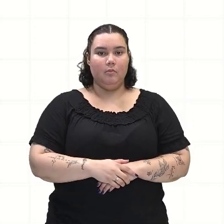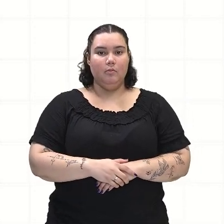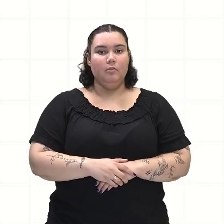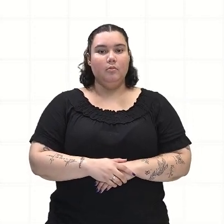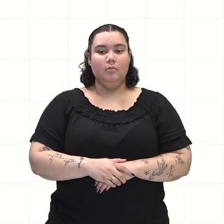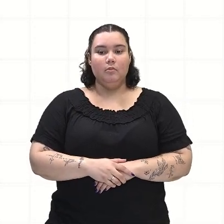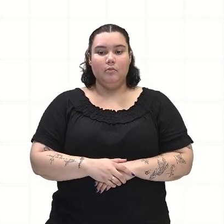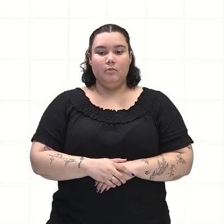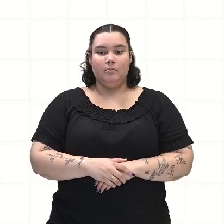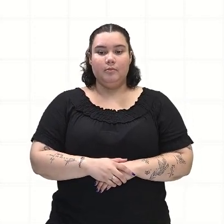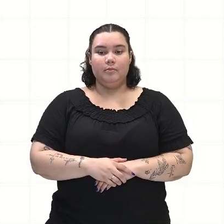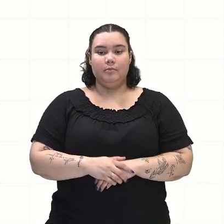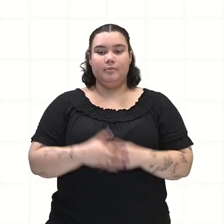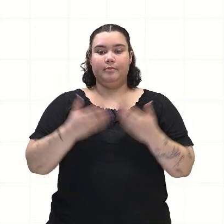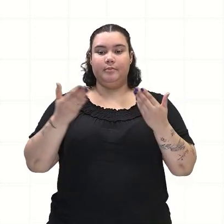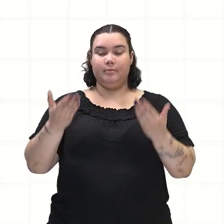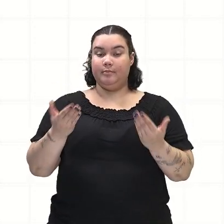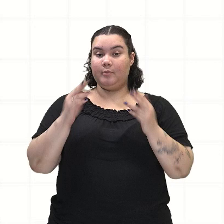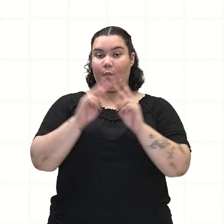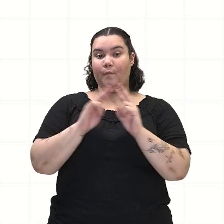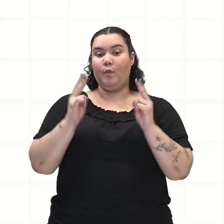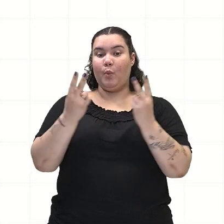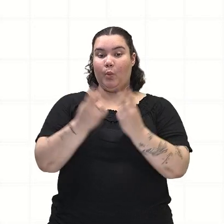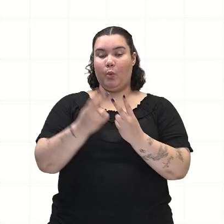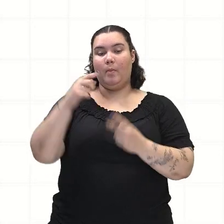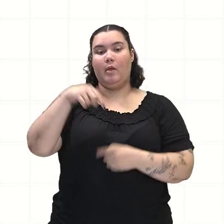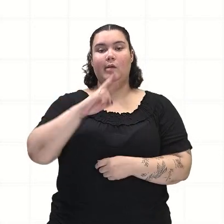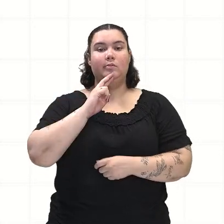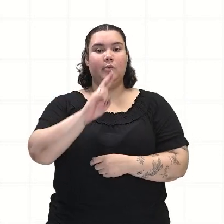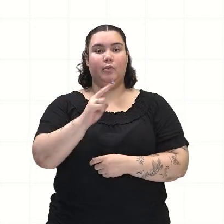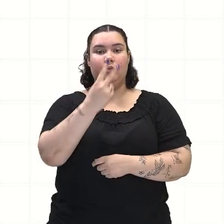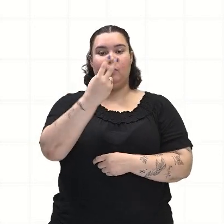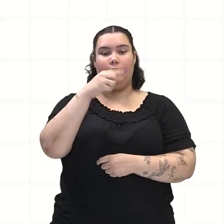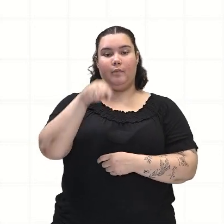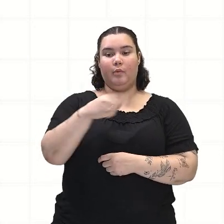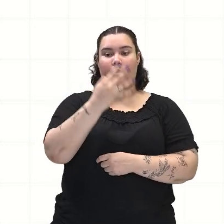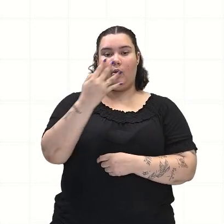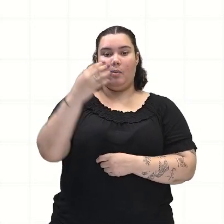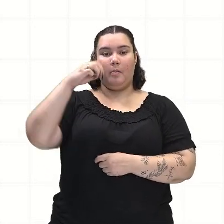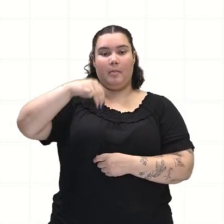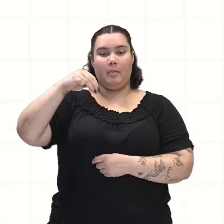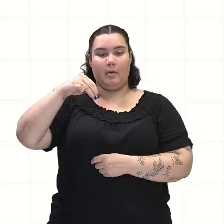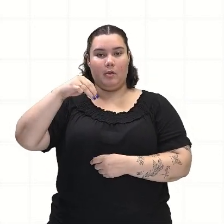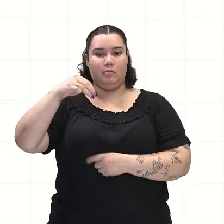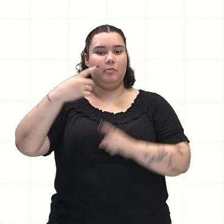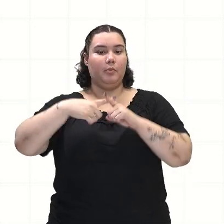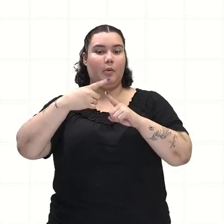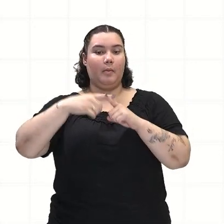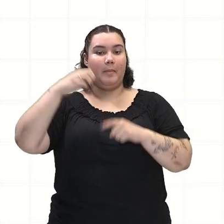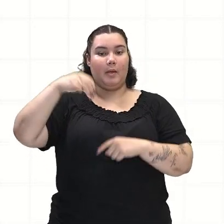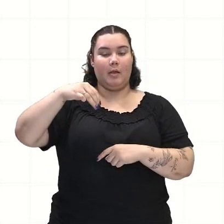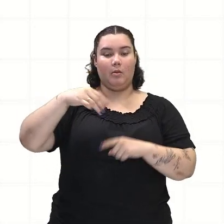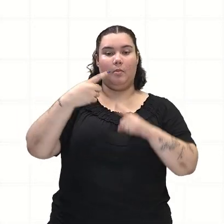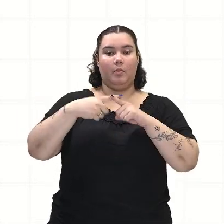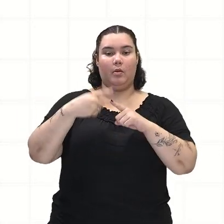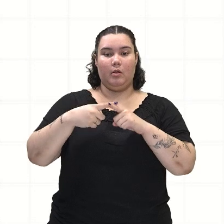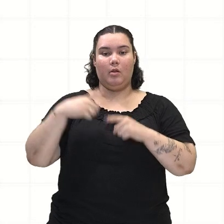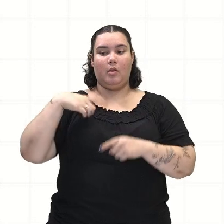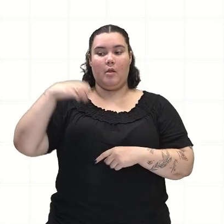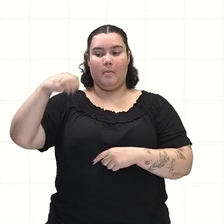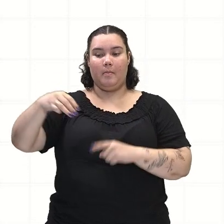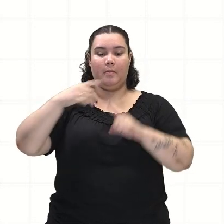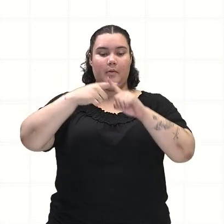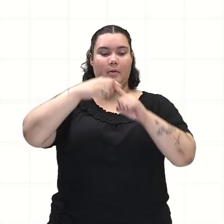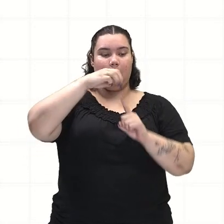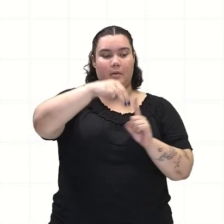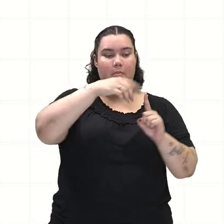2,4. Então, o volume é 2,4 metros. Por que metros? Porque é m vezes m